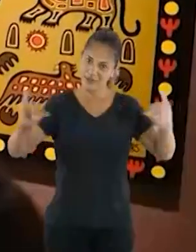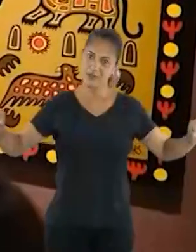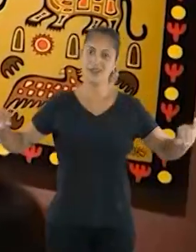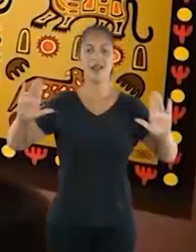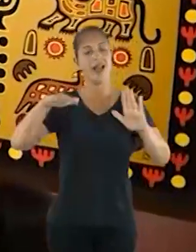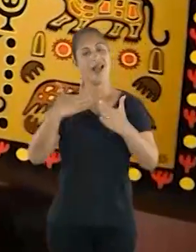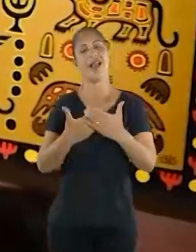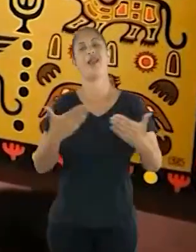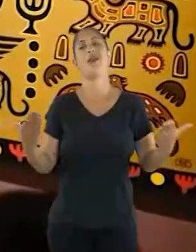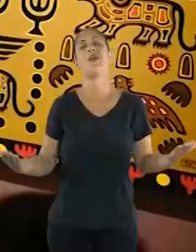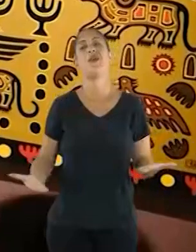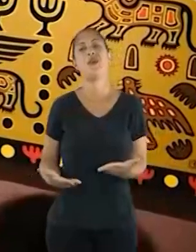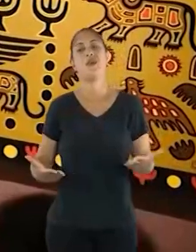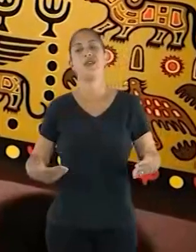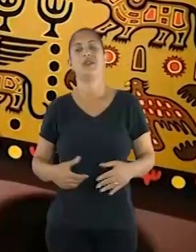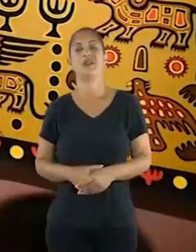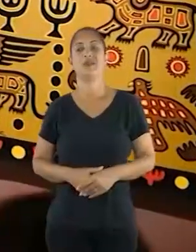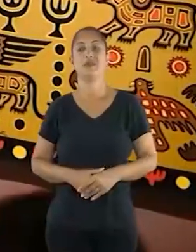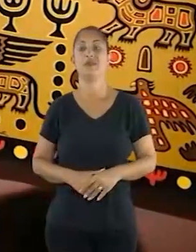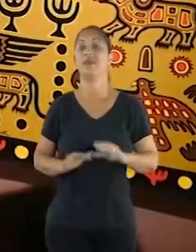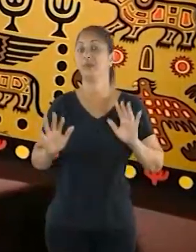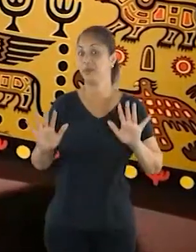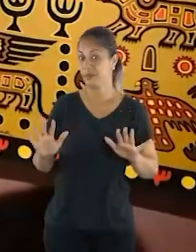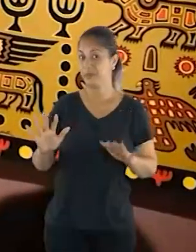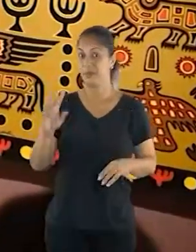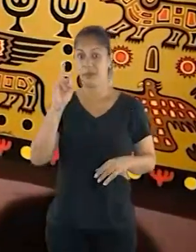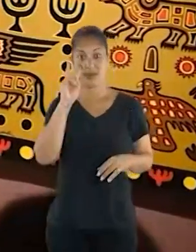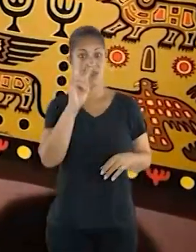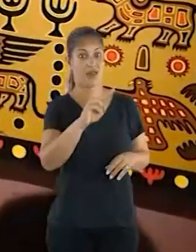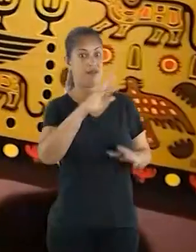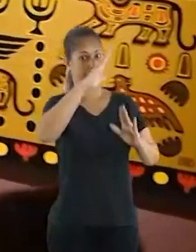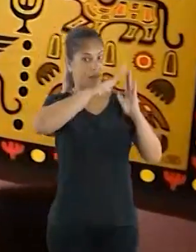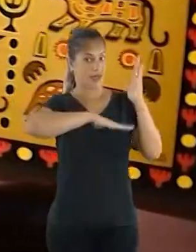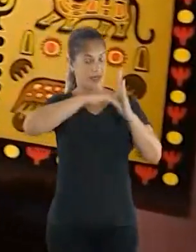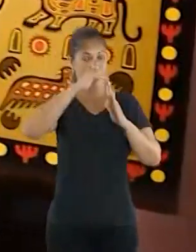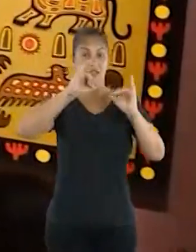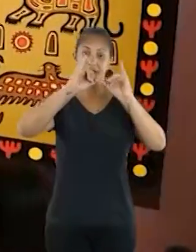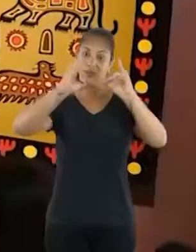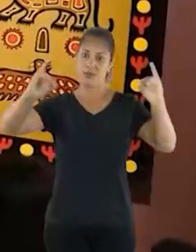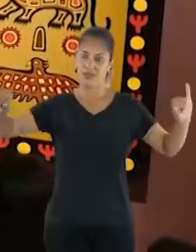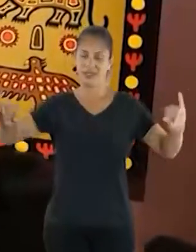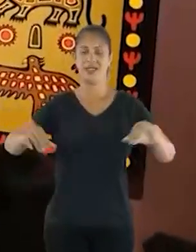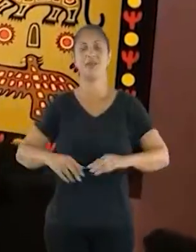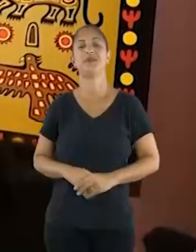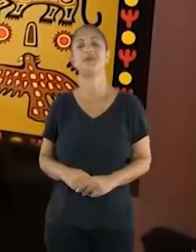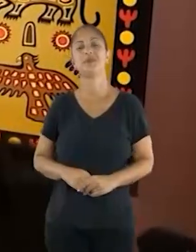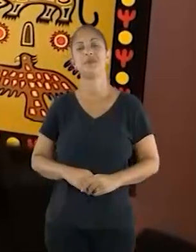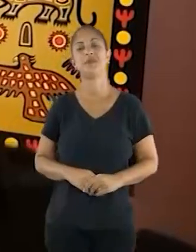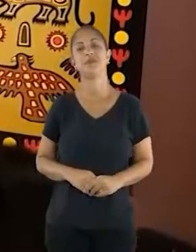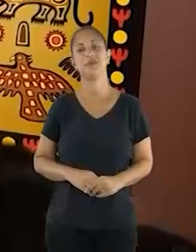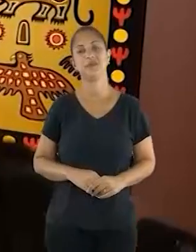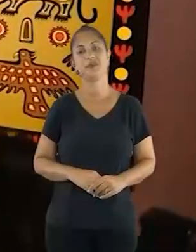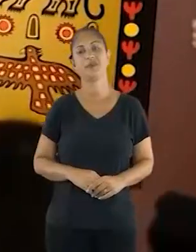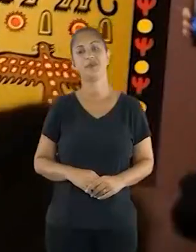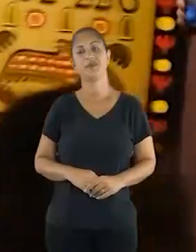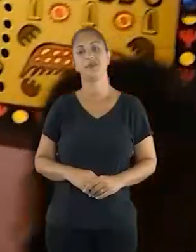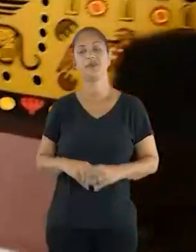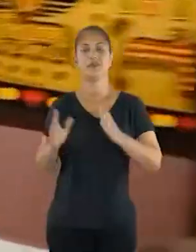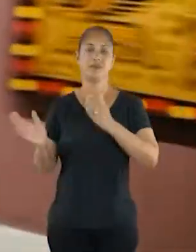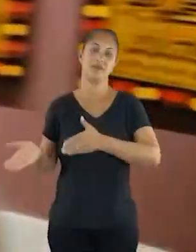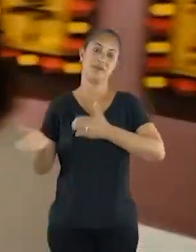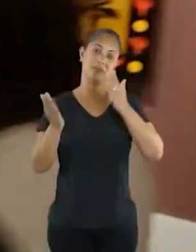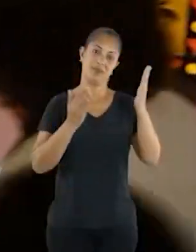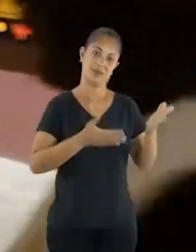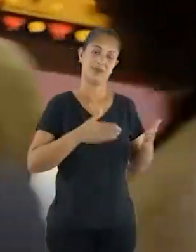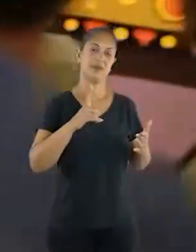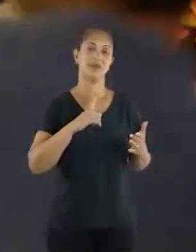e está até hoje, entendeu? Então, ele só vê a obra na exposição, até agora. E aqui a gente